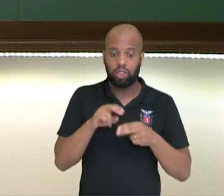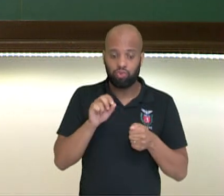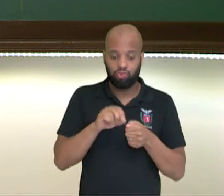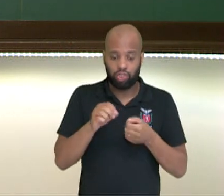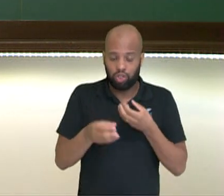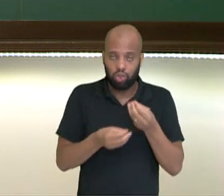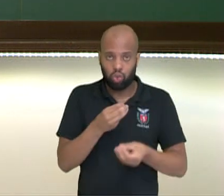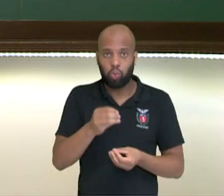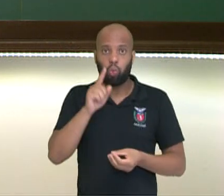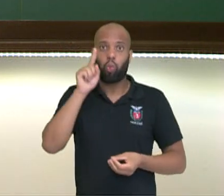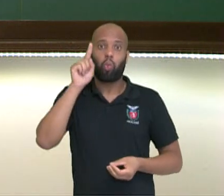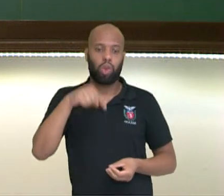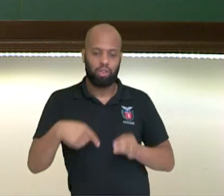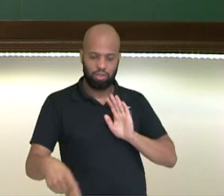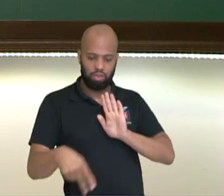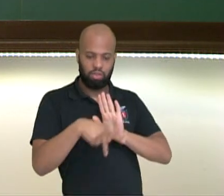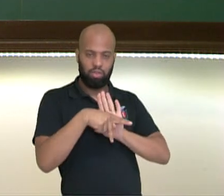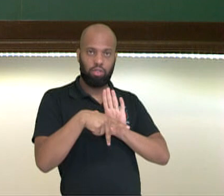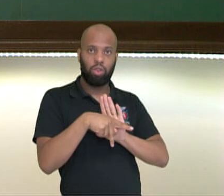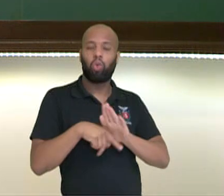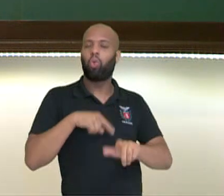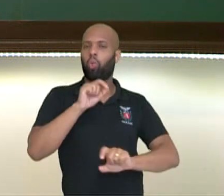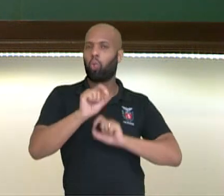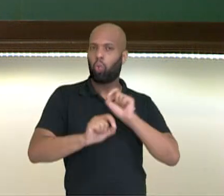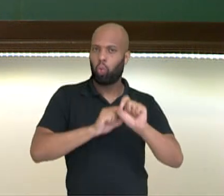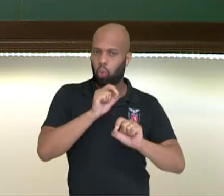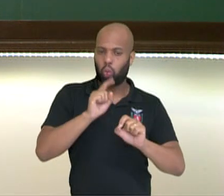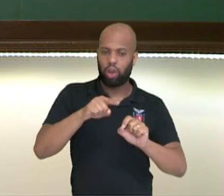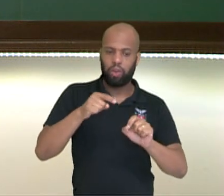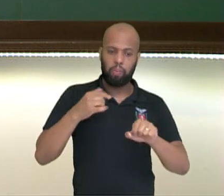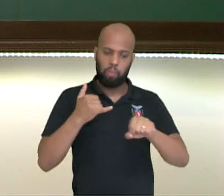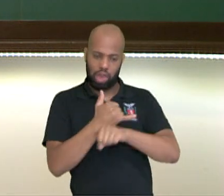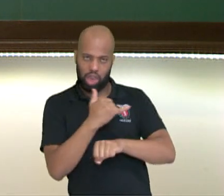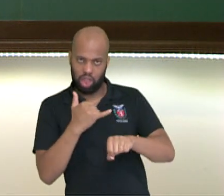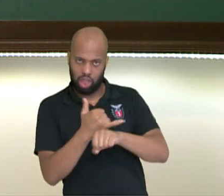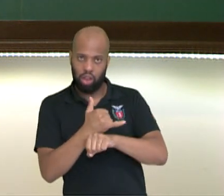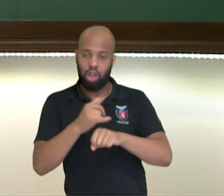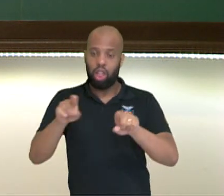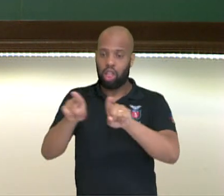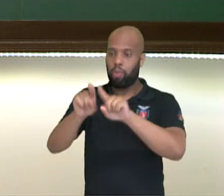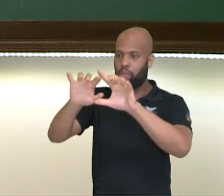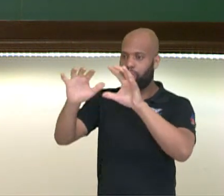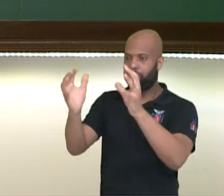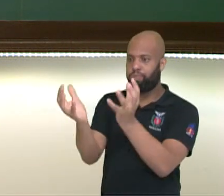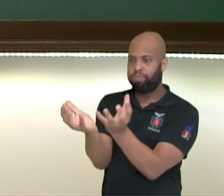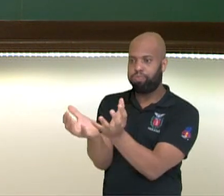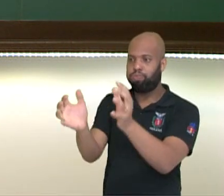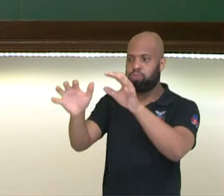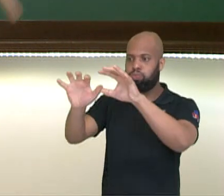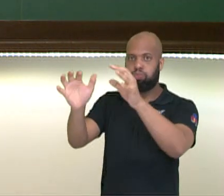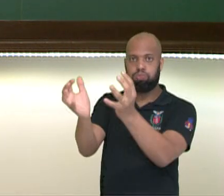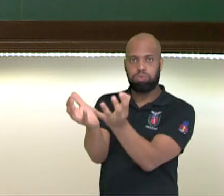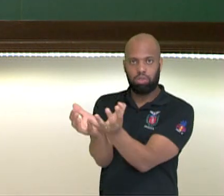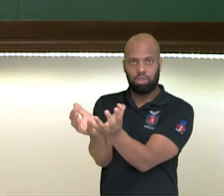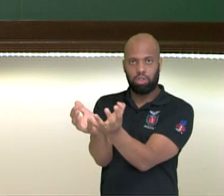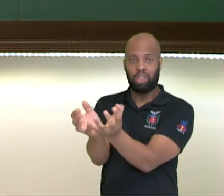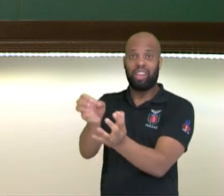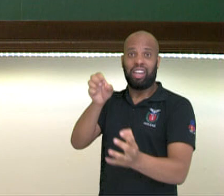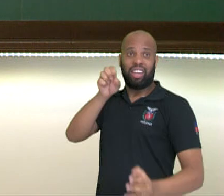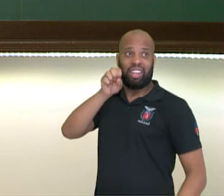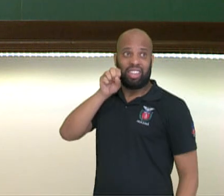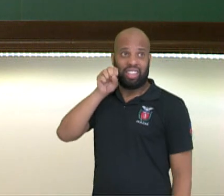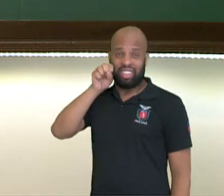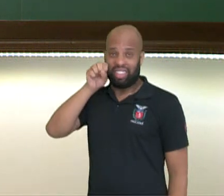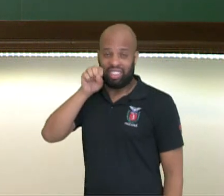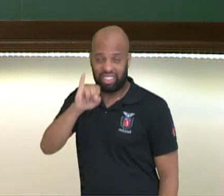e esférica, para descarregar facilmente, ok? Quando você coloca um material aqui carregado, o que você causa é uma polarização.